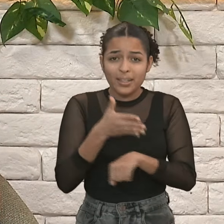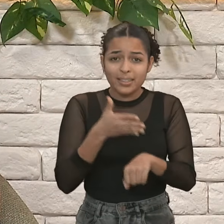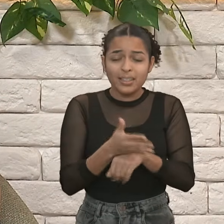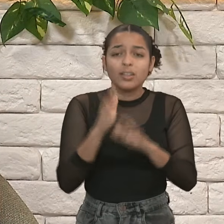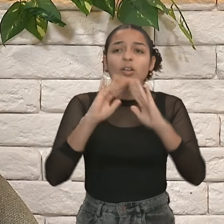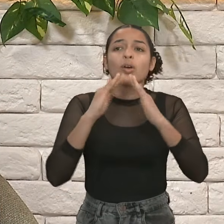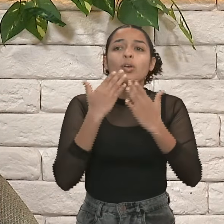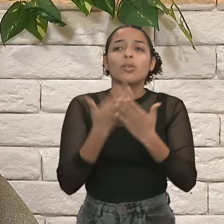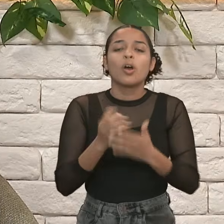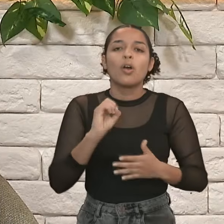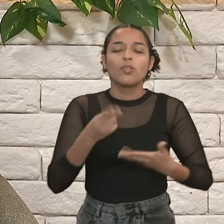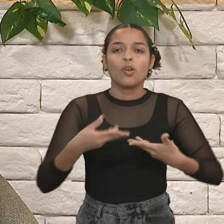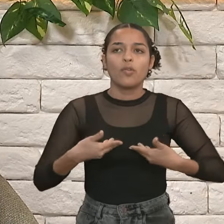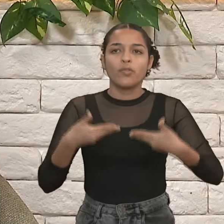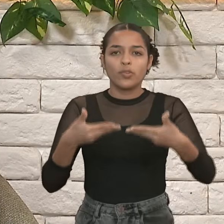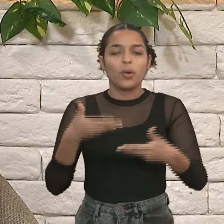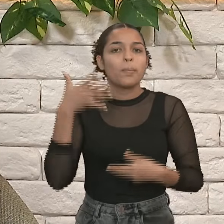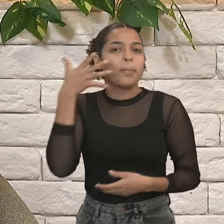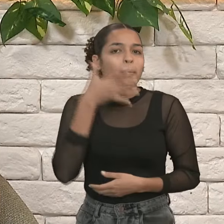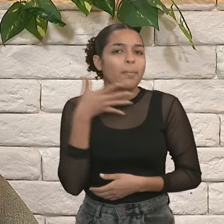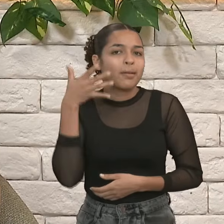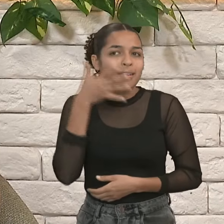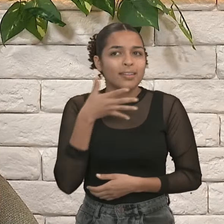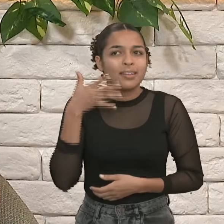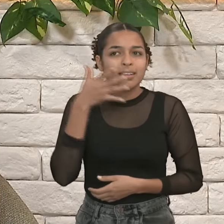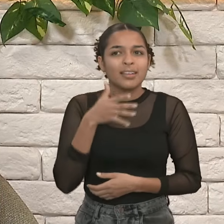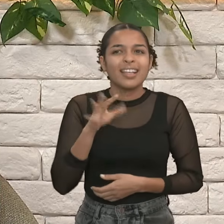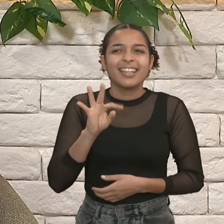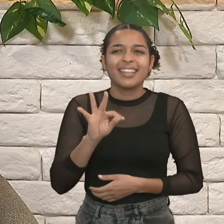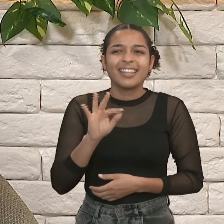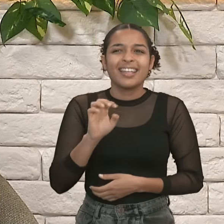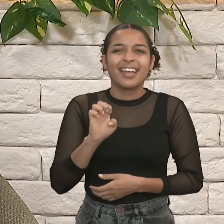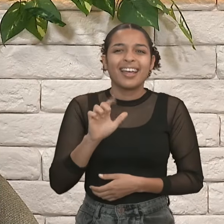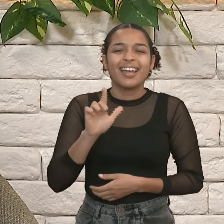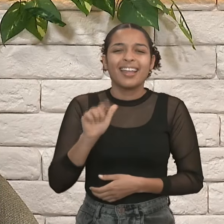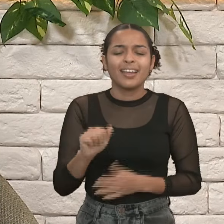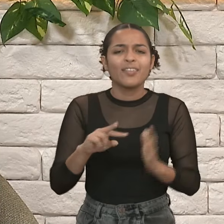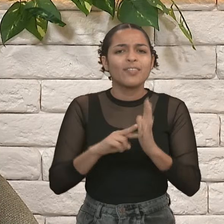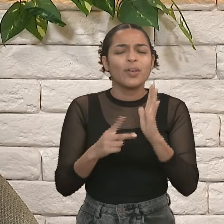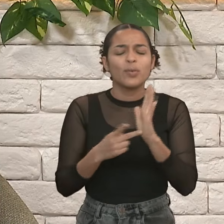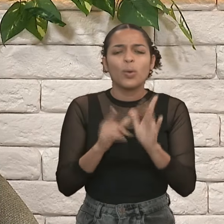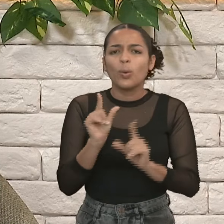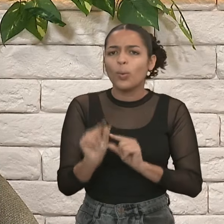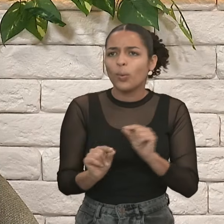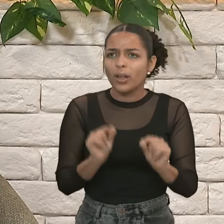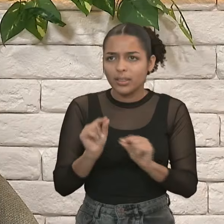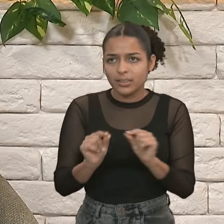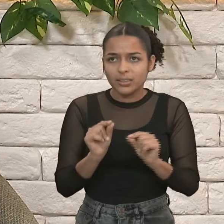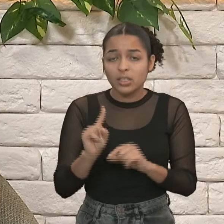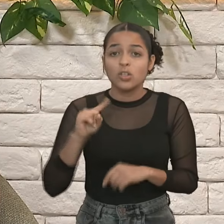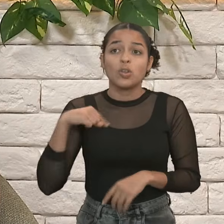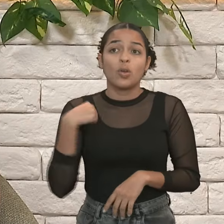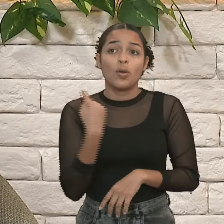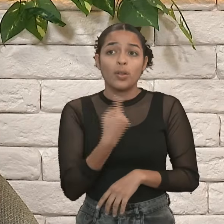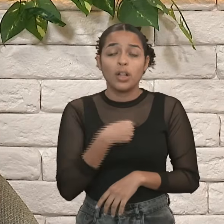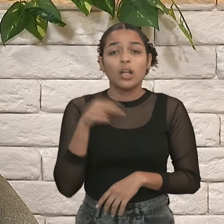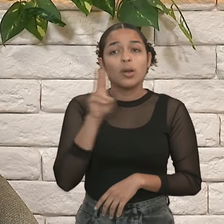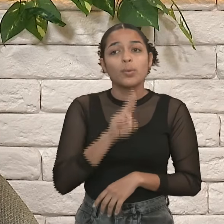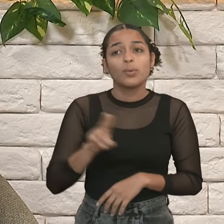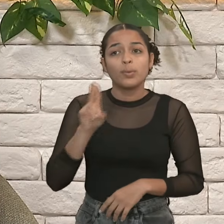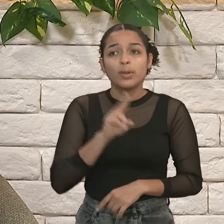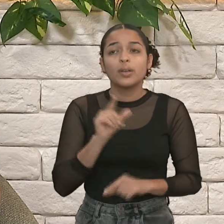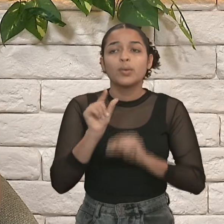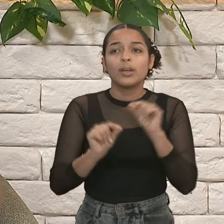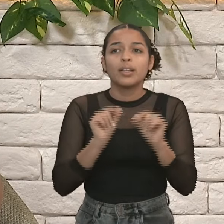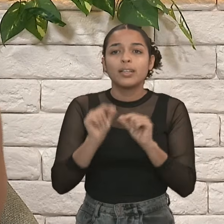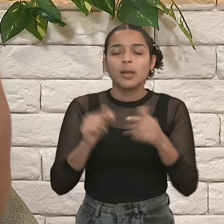fazer palestras. O que nós estamos chamando de telas? Essas telas que nós estamos nos referindo, elas têm alguns componentes,